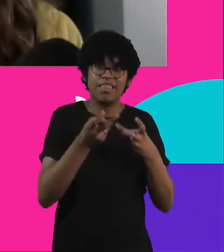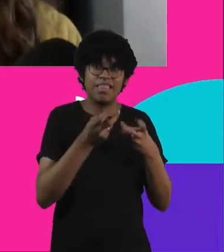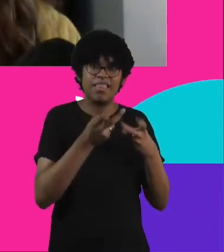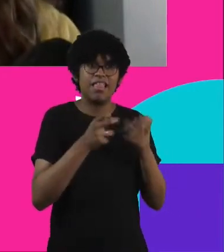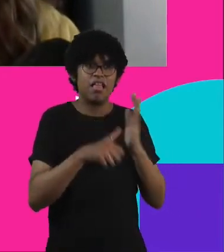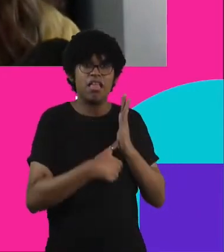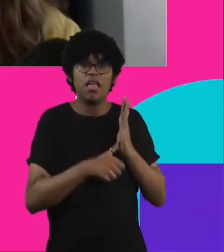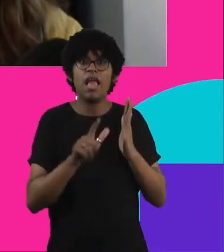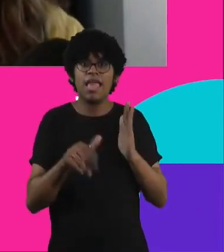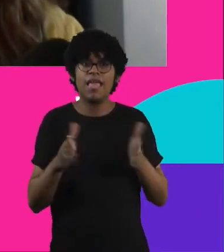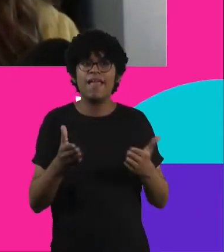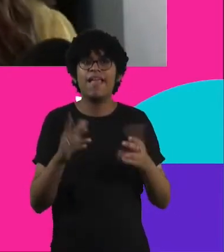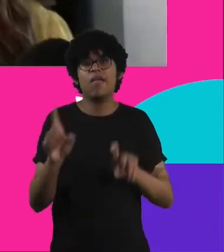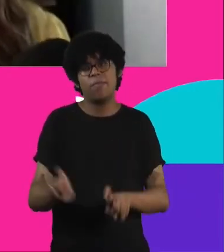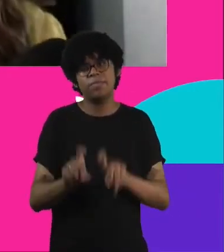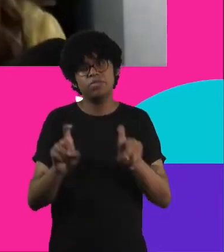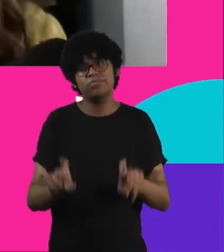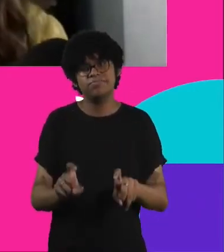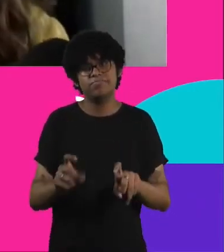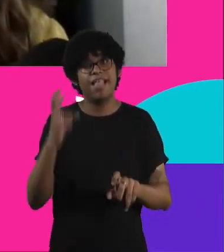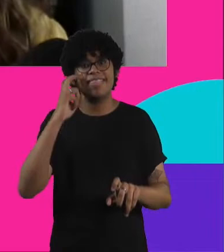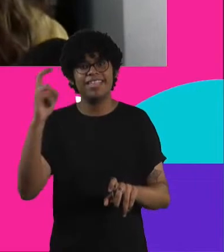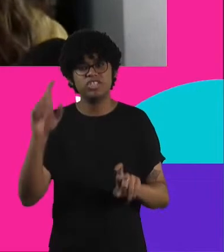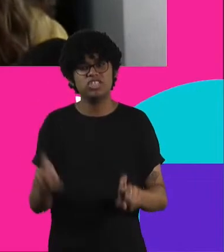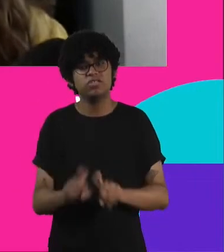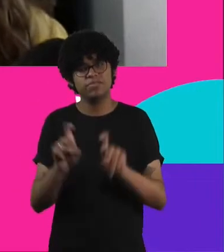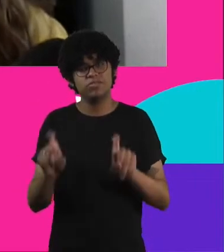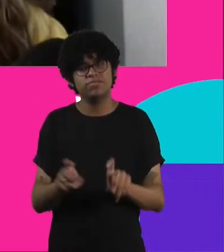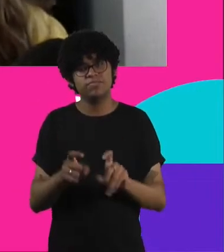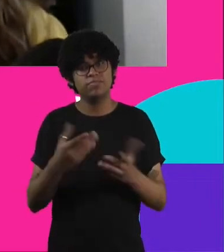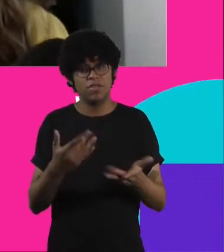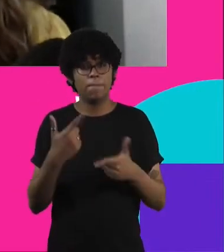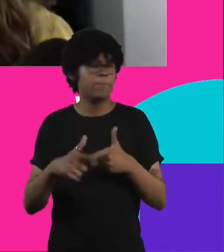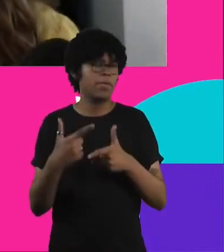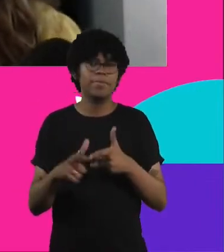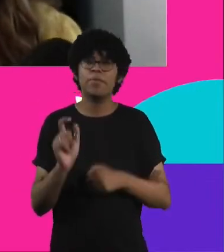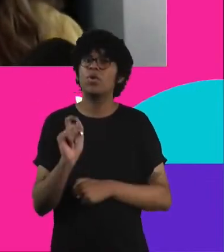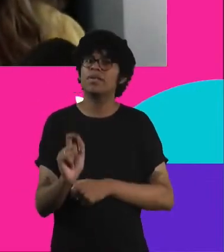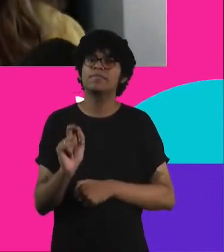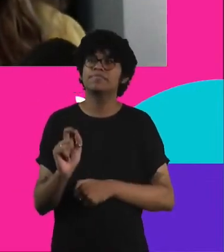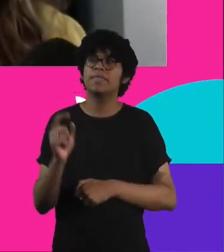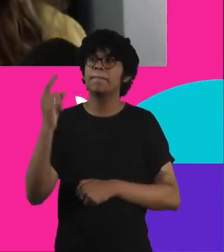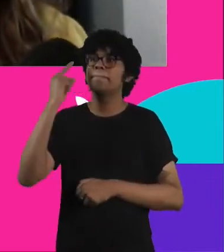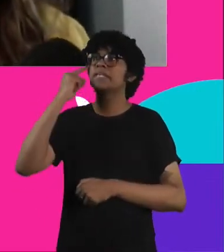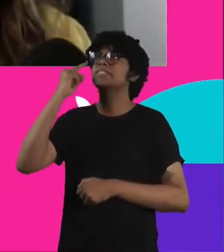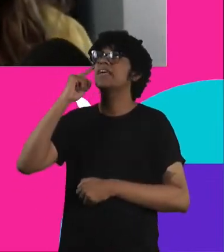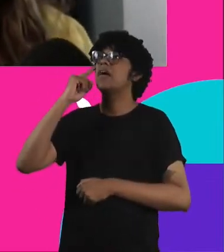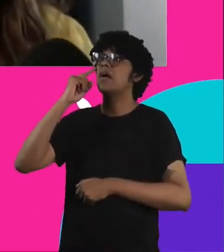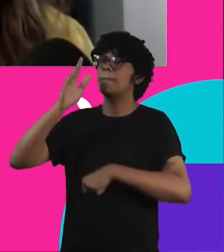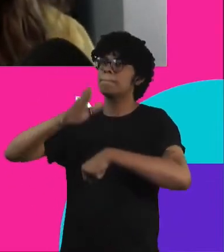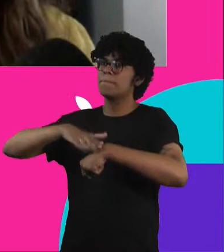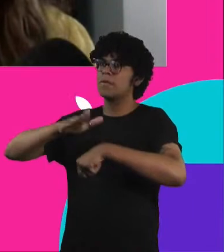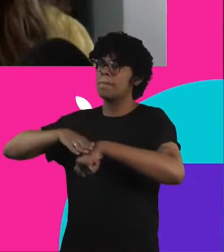por inteligência artificial. Então, eu entendo que a grande problemática, talvez, seja a gente pensar que o manusear